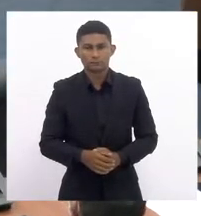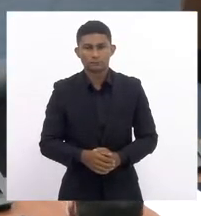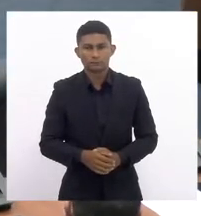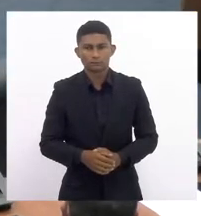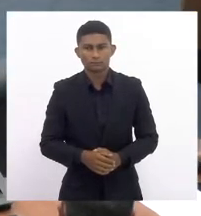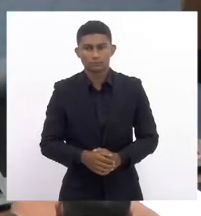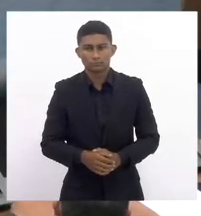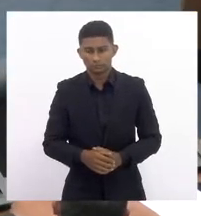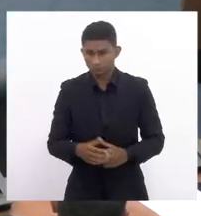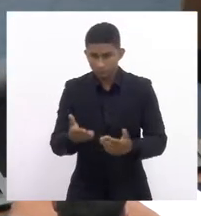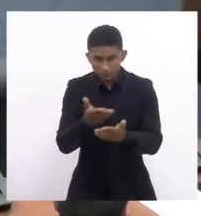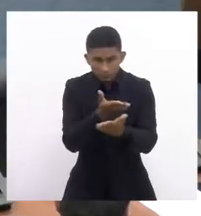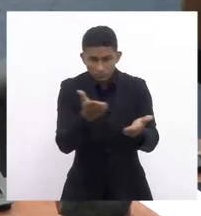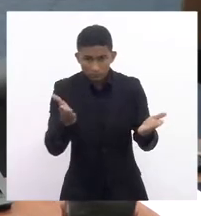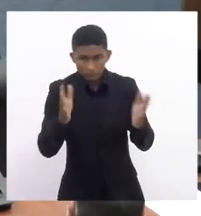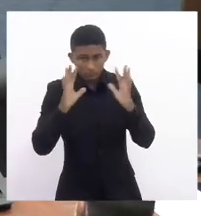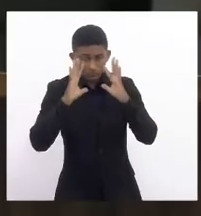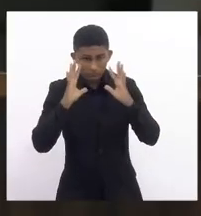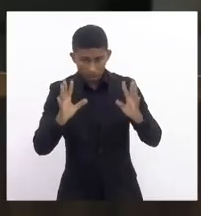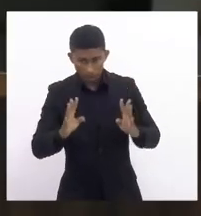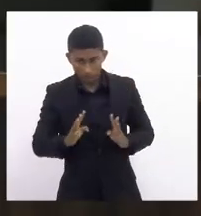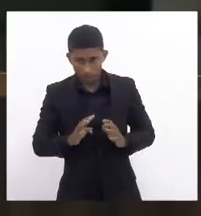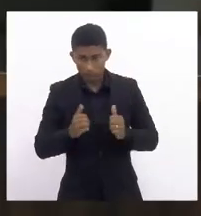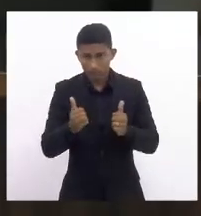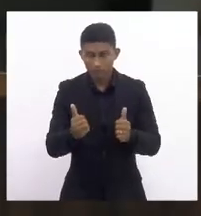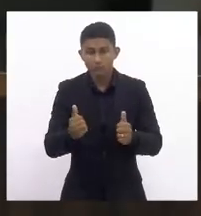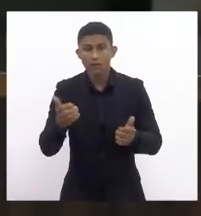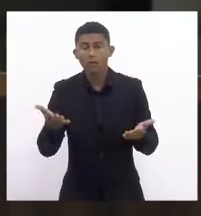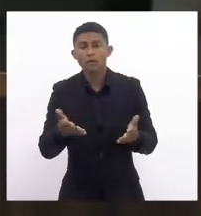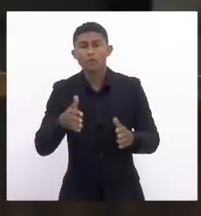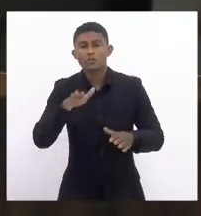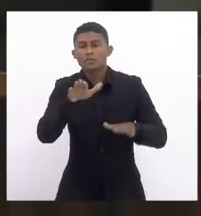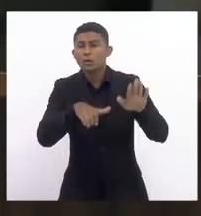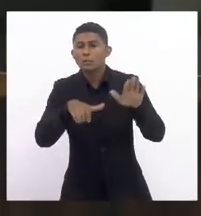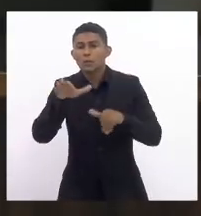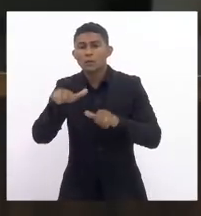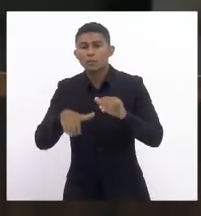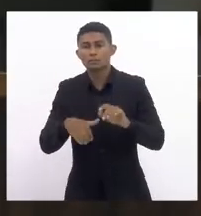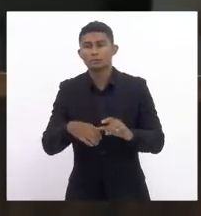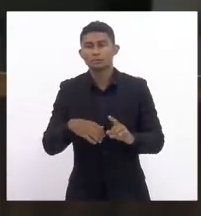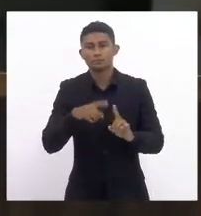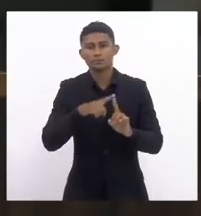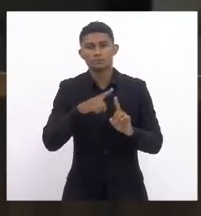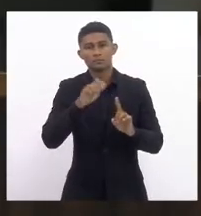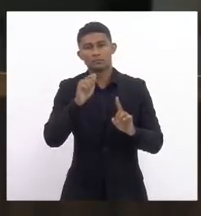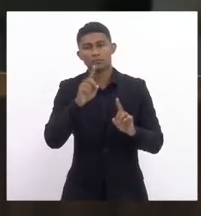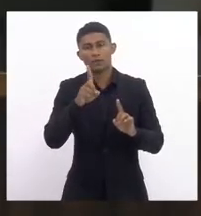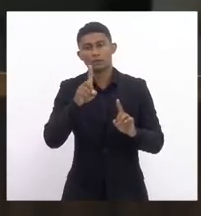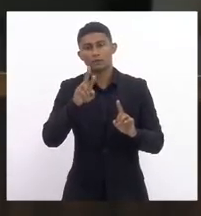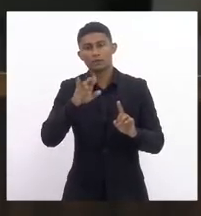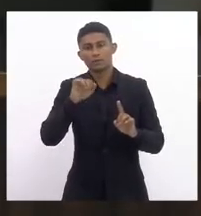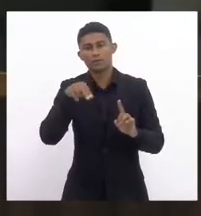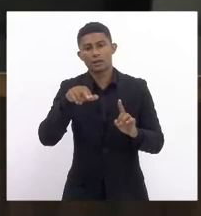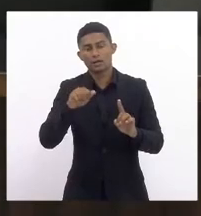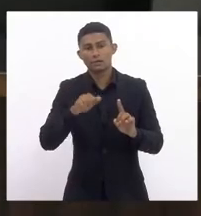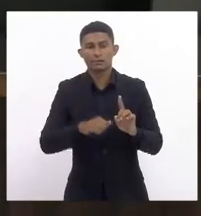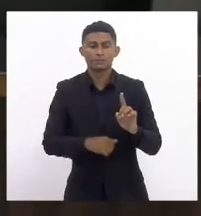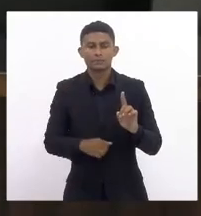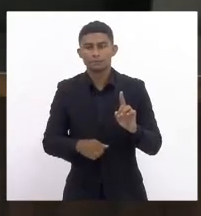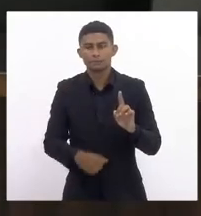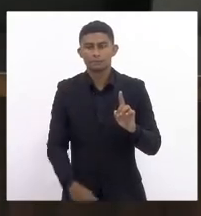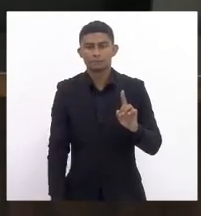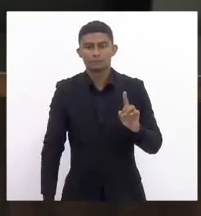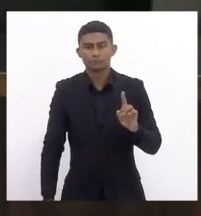Atenção, senhores parlamentares, a presidência vai proceder chamada. Deputada Adriana Baltazar. Deputada